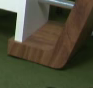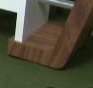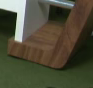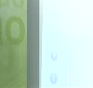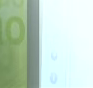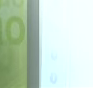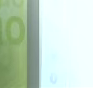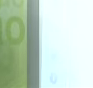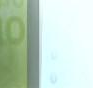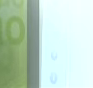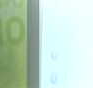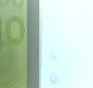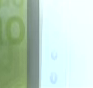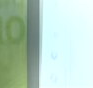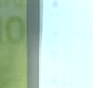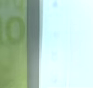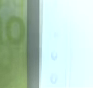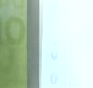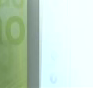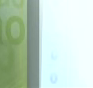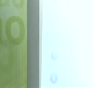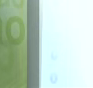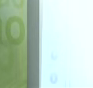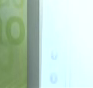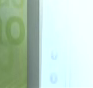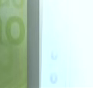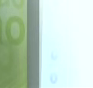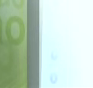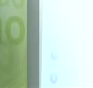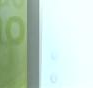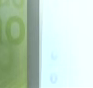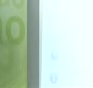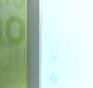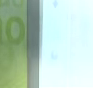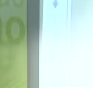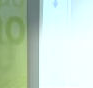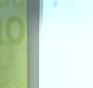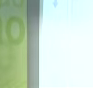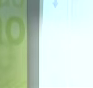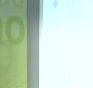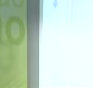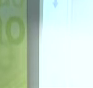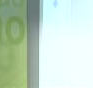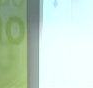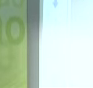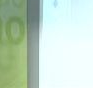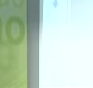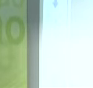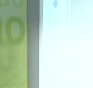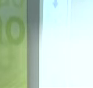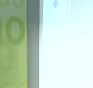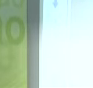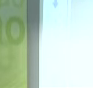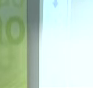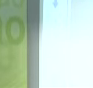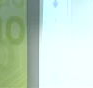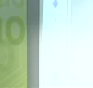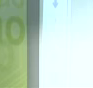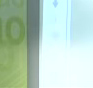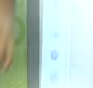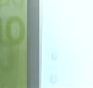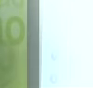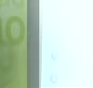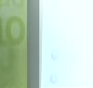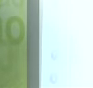olfato. Esse aí, gente, são os 5 sentidos que nos permite, seres humanos, entrar em contato com o mundo à nossa